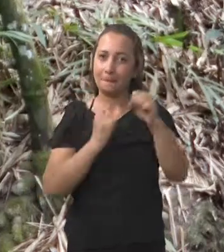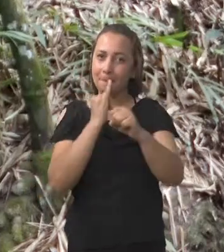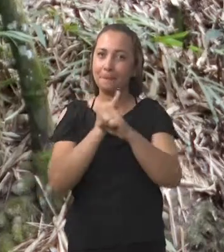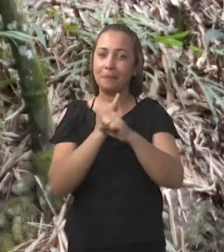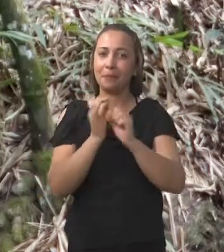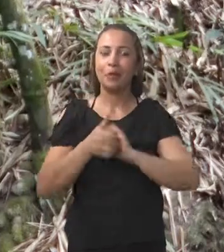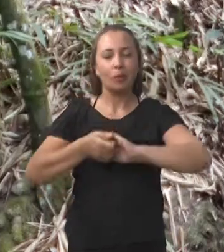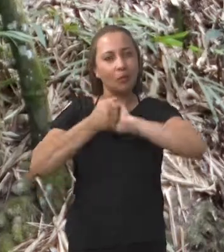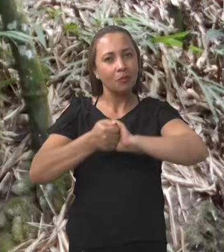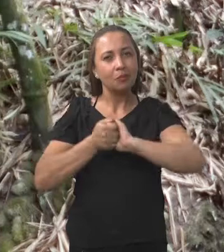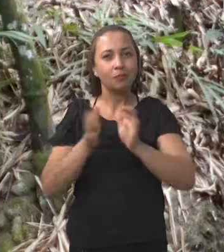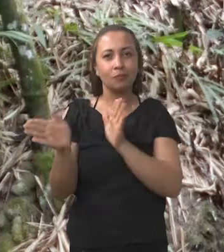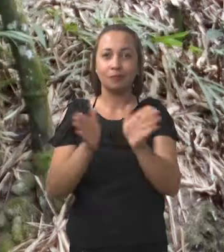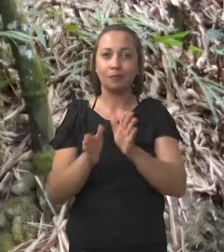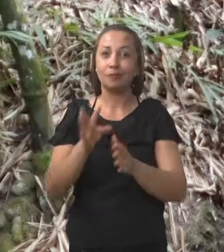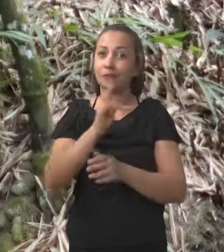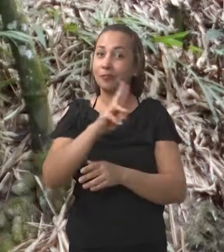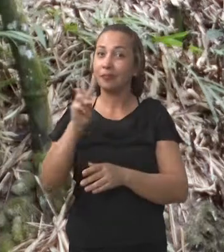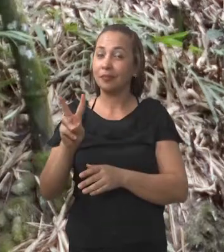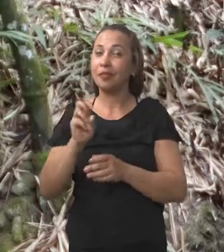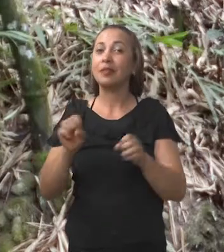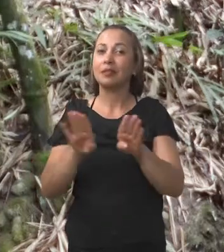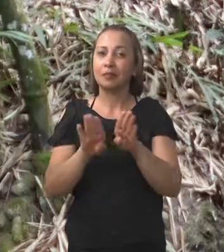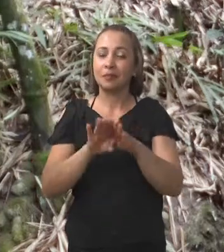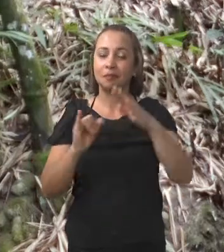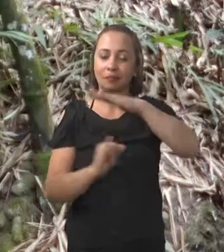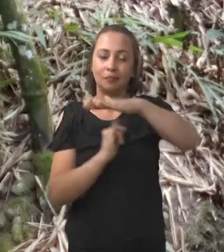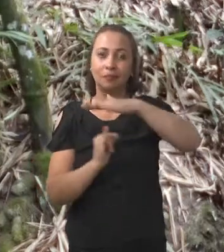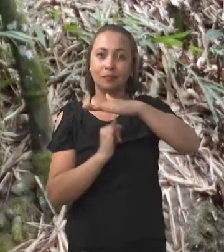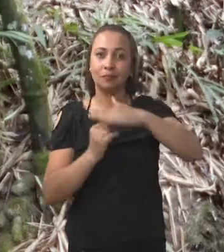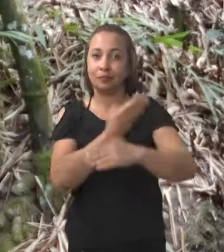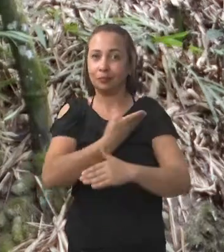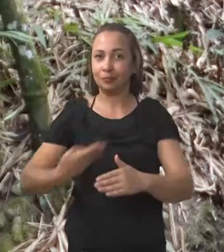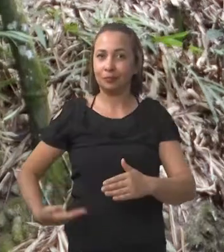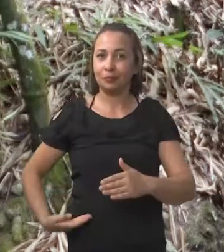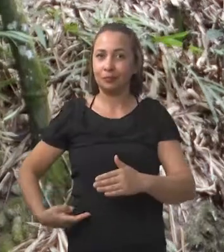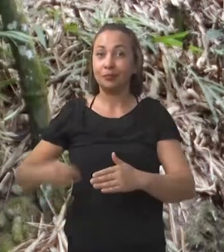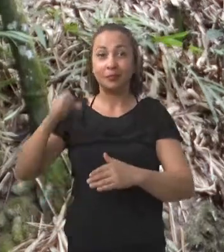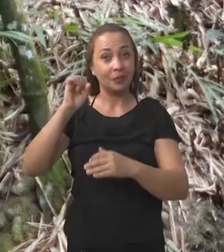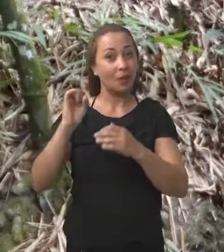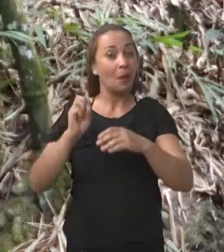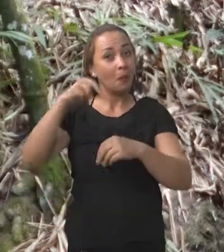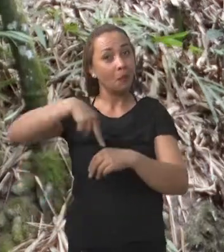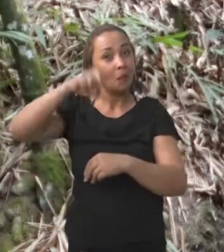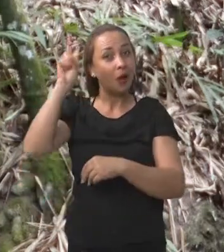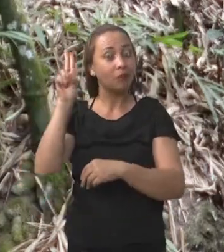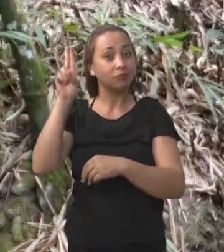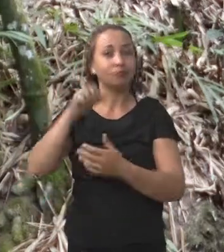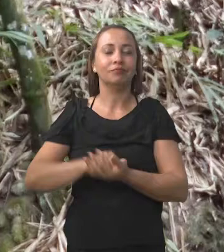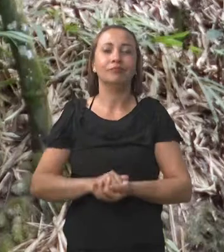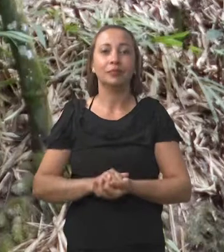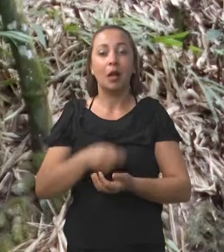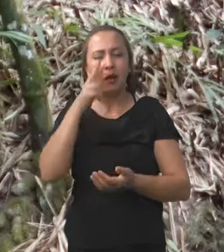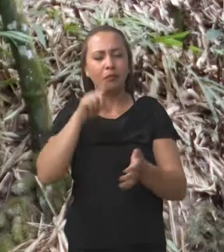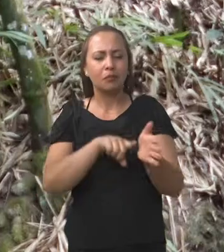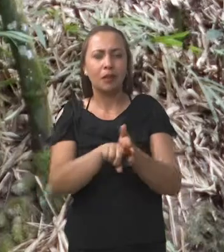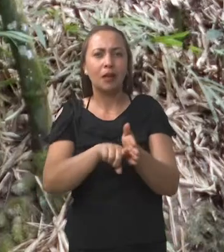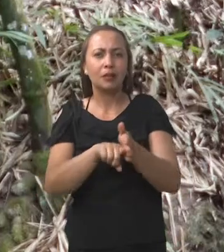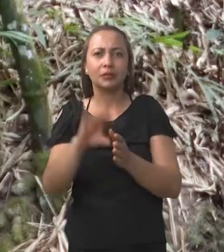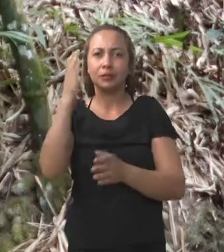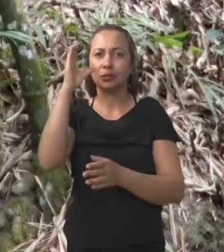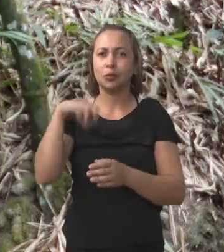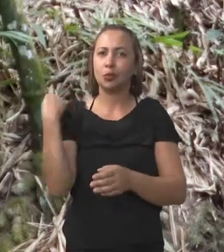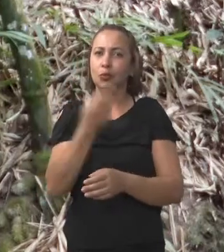por meio da colaboração entre TVs e universidades públicas nordestinas. Vamos saber quais as pesquisas científicas a gente